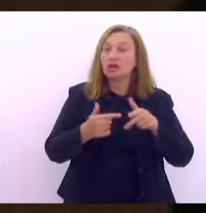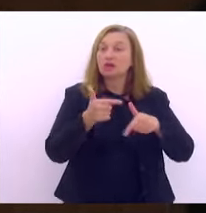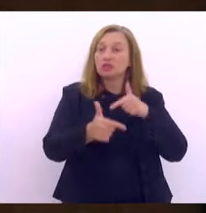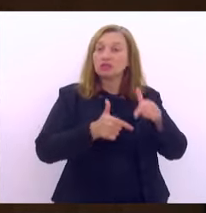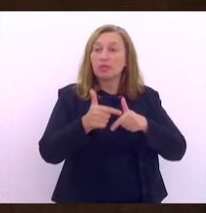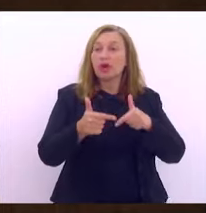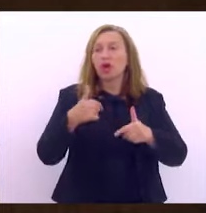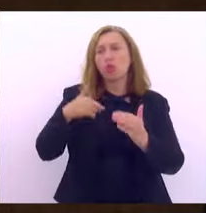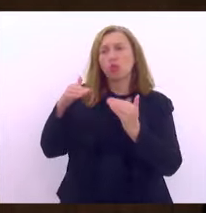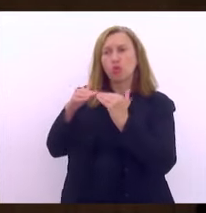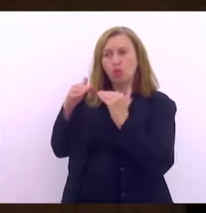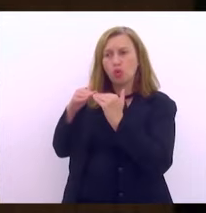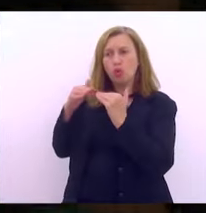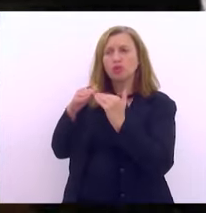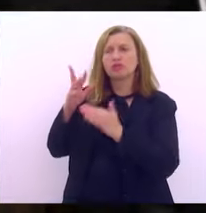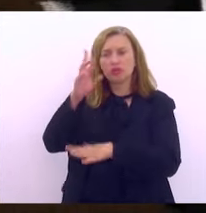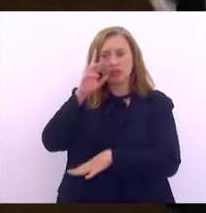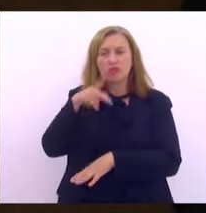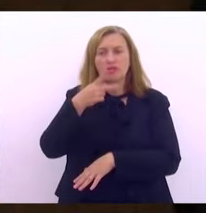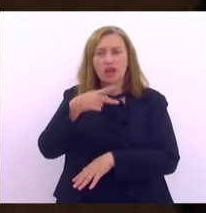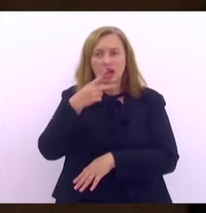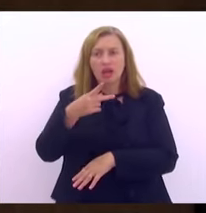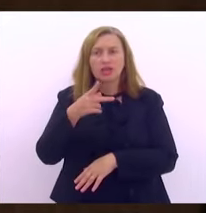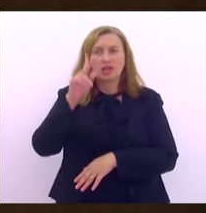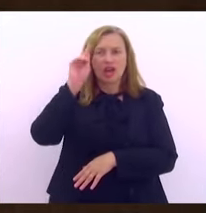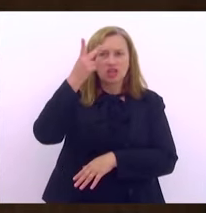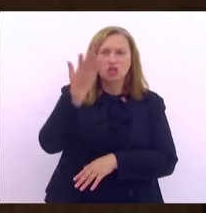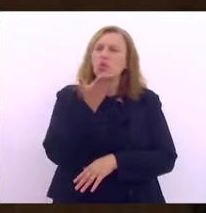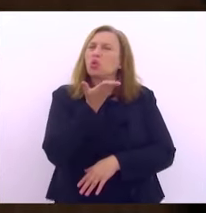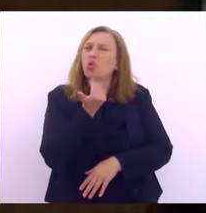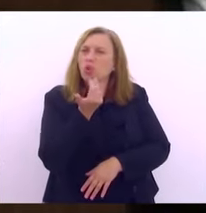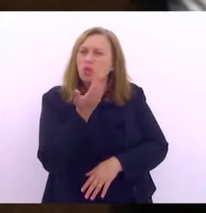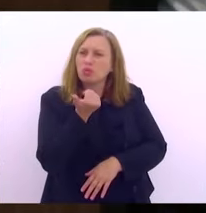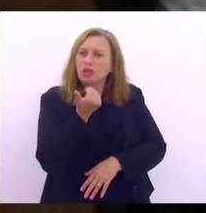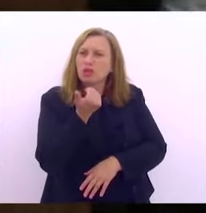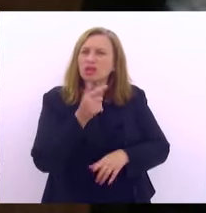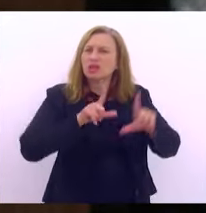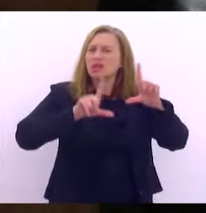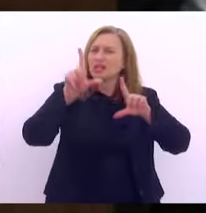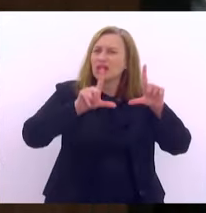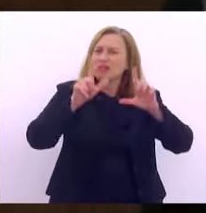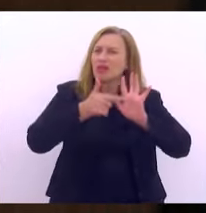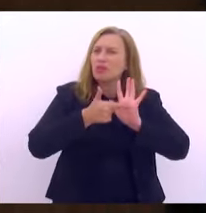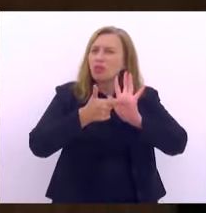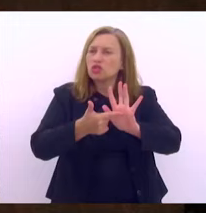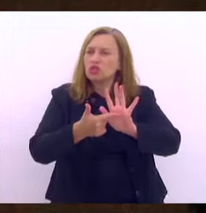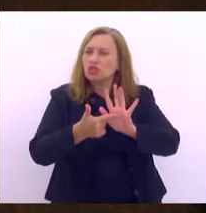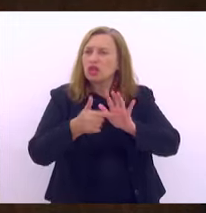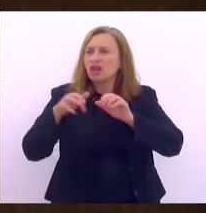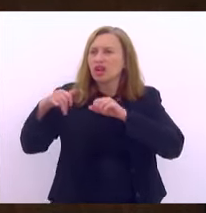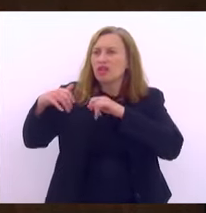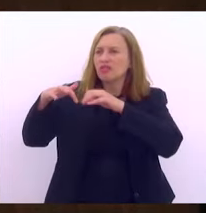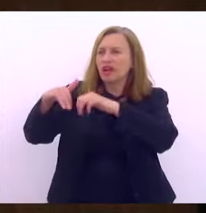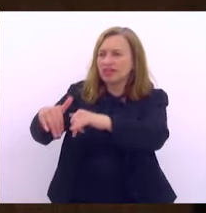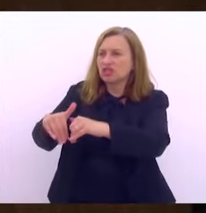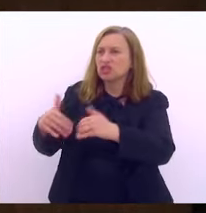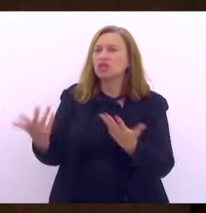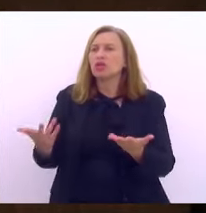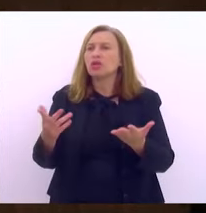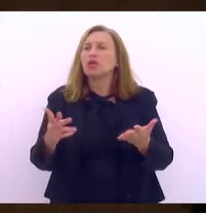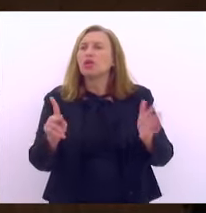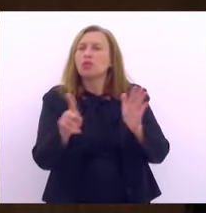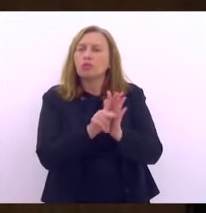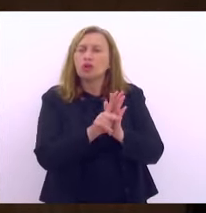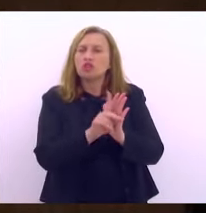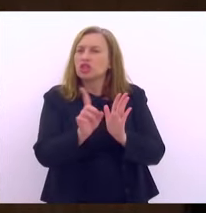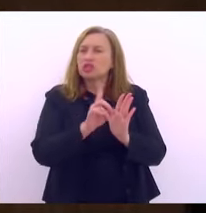eu concordo com o que foi dito em relação a essa história do lanche, de estar na TV, de invadir... Porque o projeto não